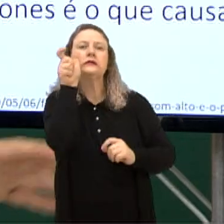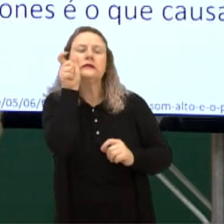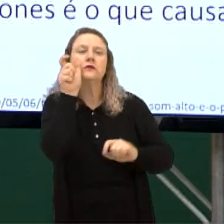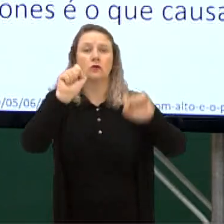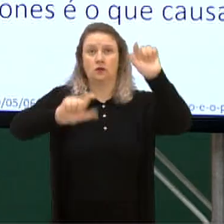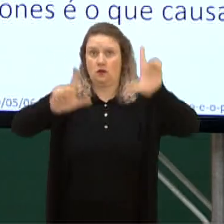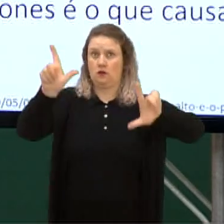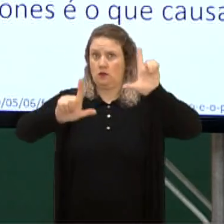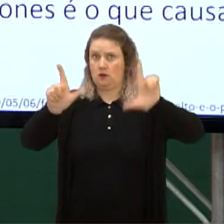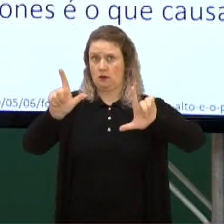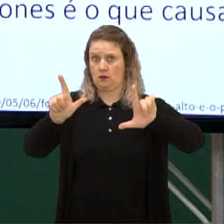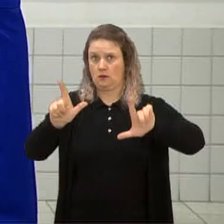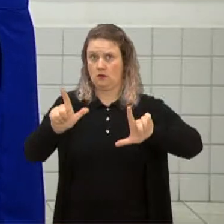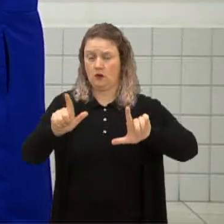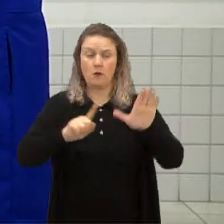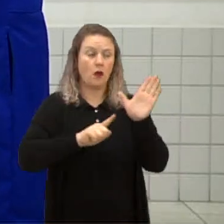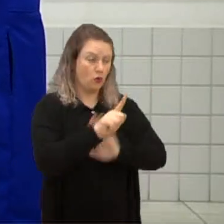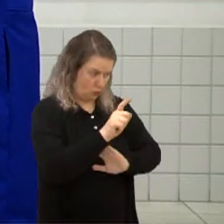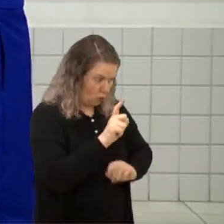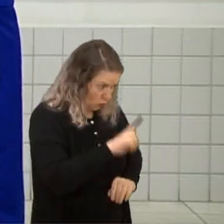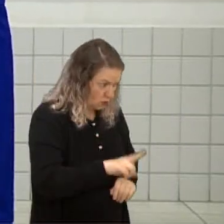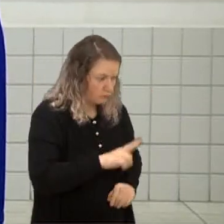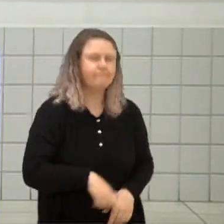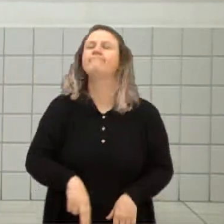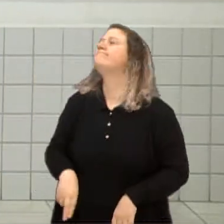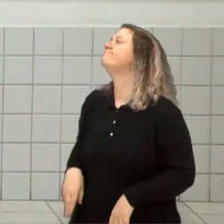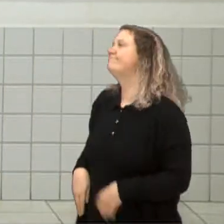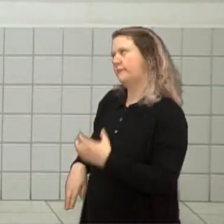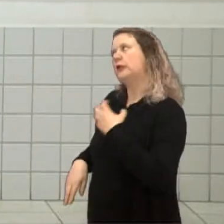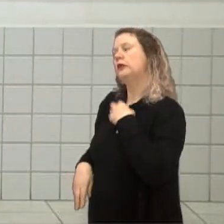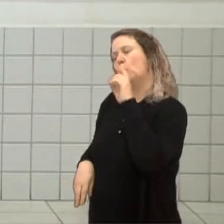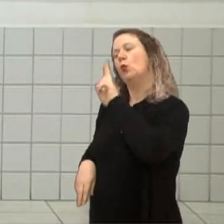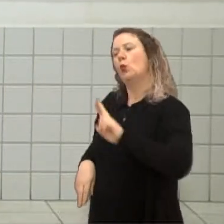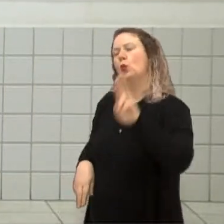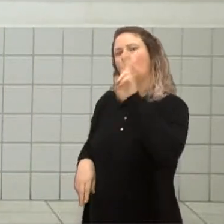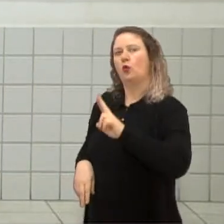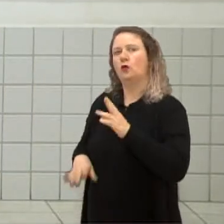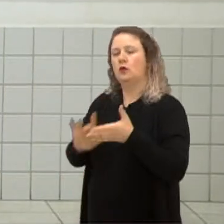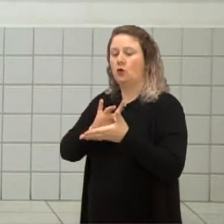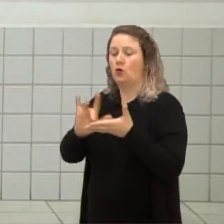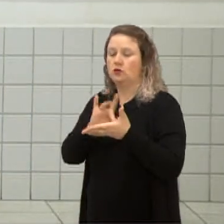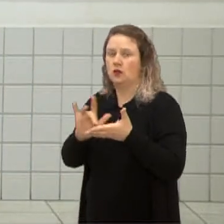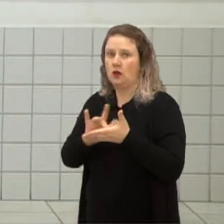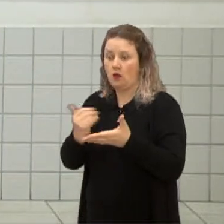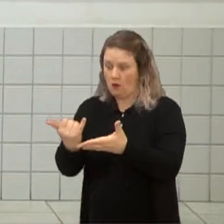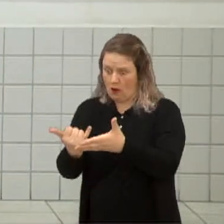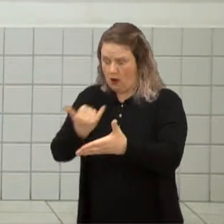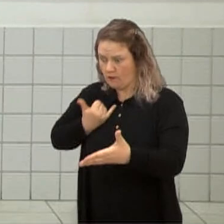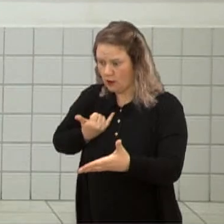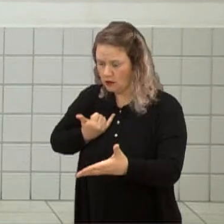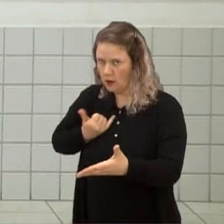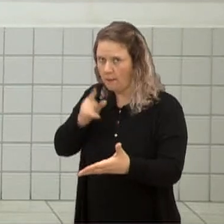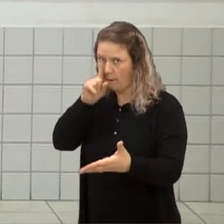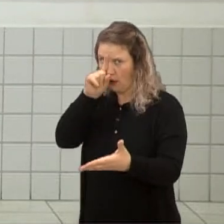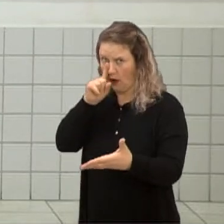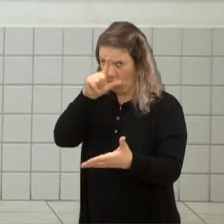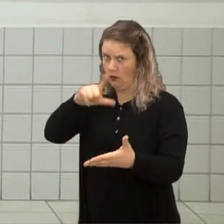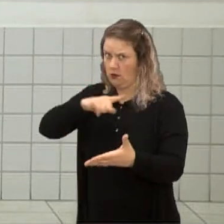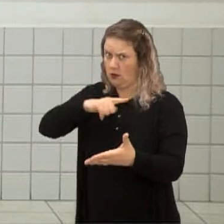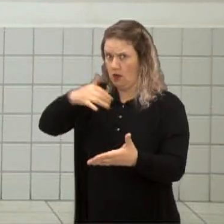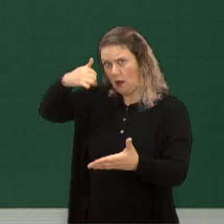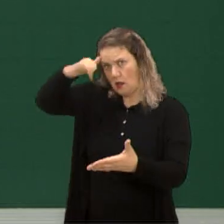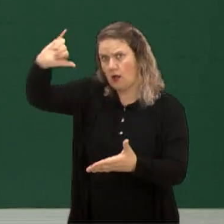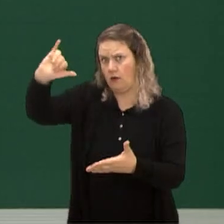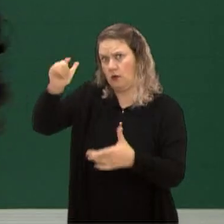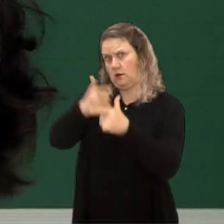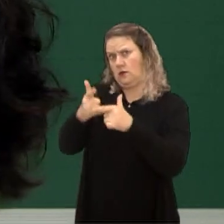televisão? Fran, você usa fone? Uso. E quando eu uso, meu celular já avisa se eu aumento de mais volume, que é perigoso, que é para evitar